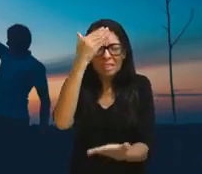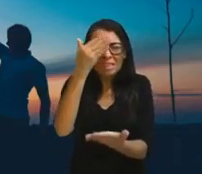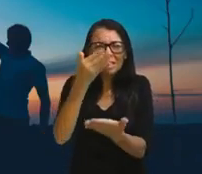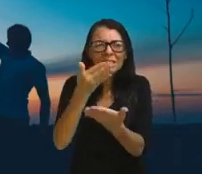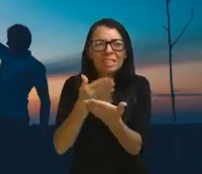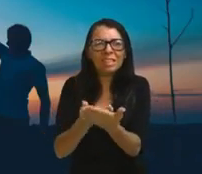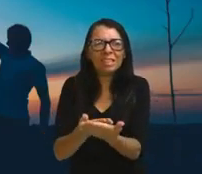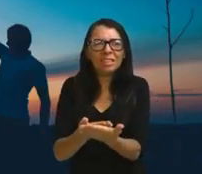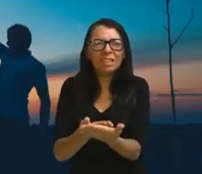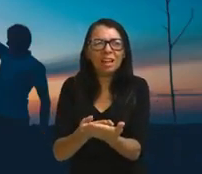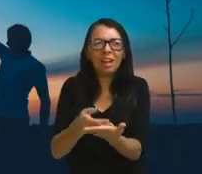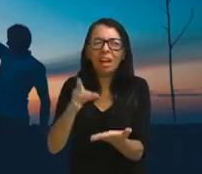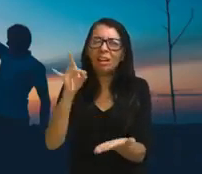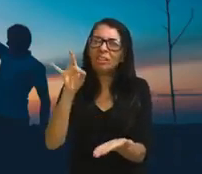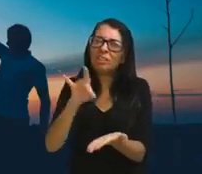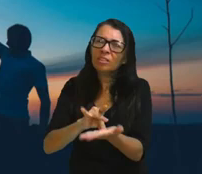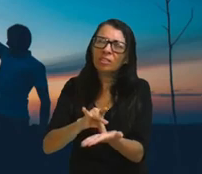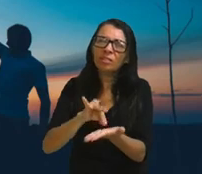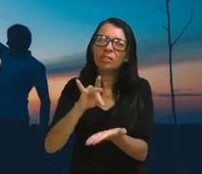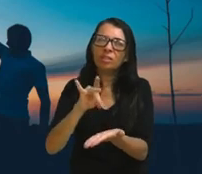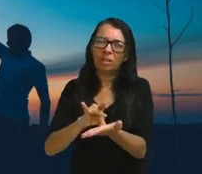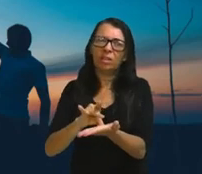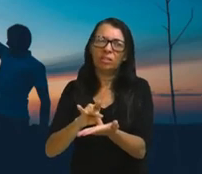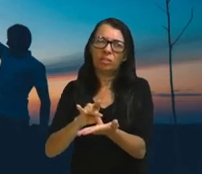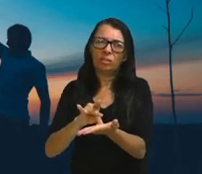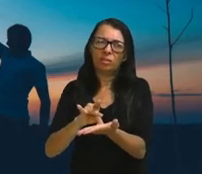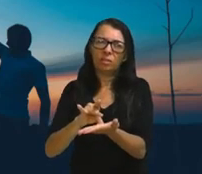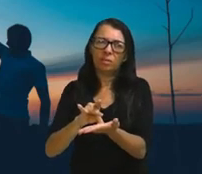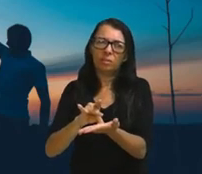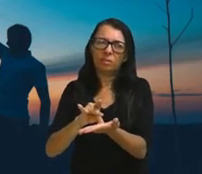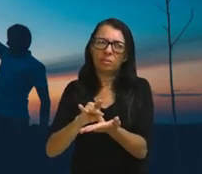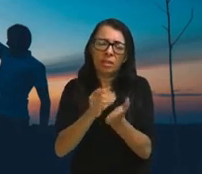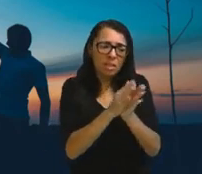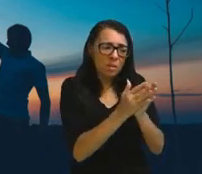Proteja a sua mente. Guarde a palavra no seu coração.